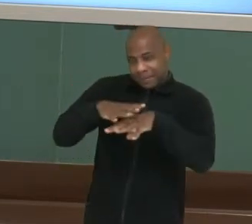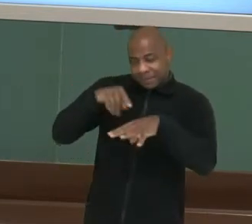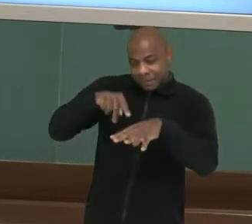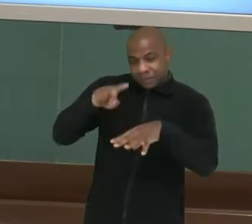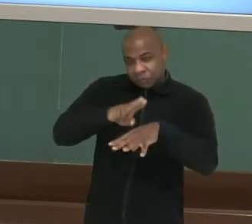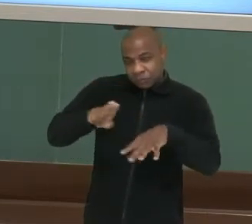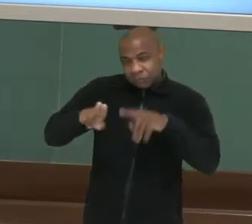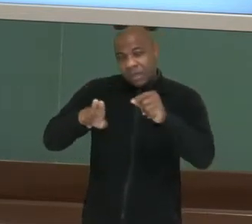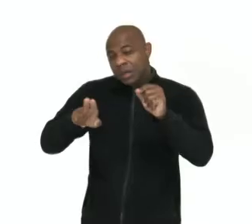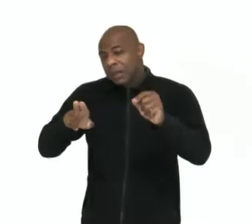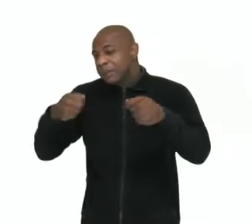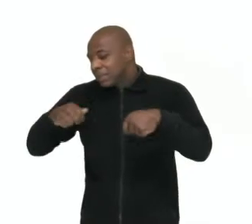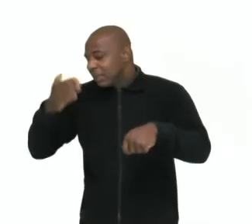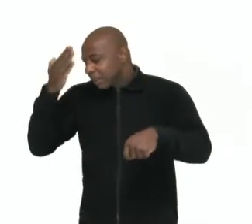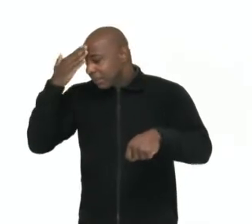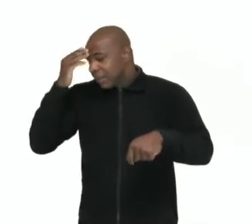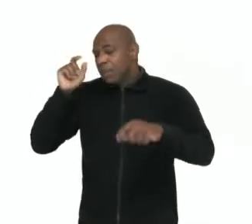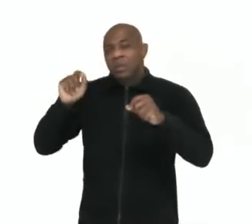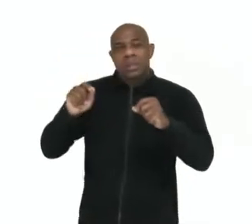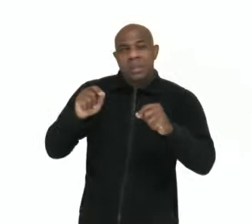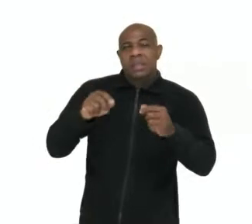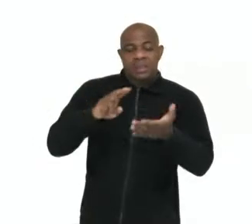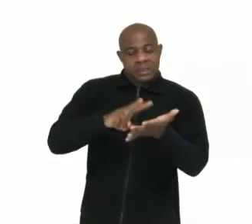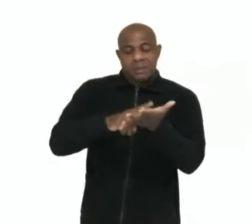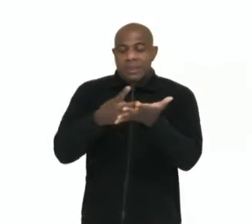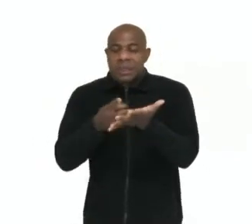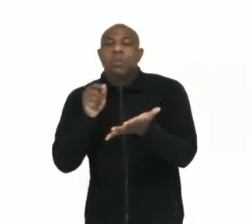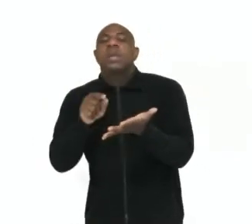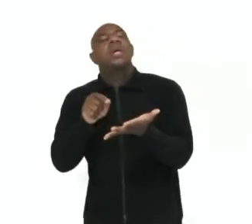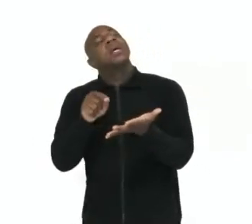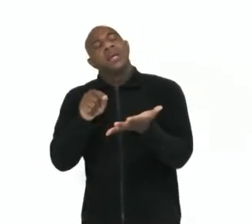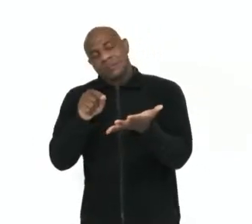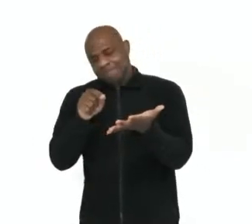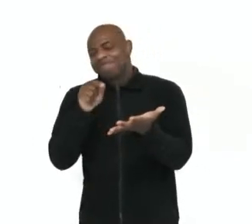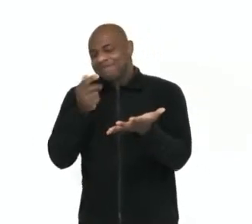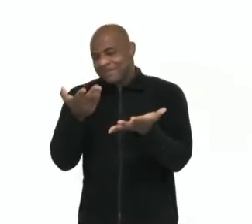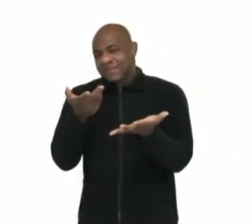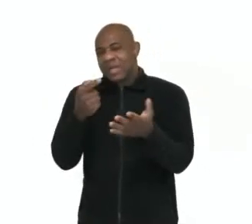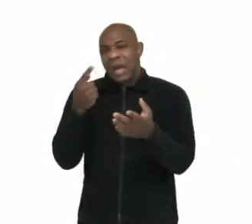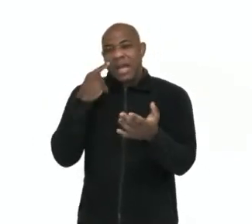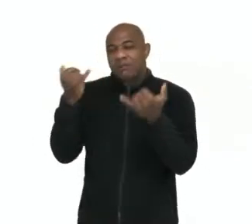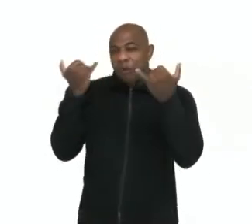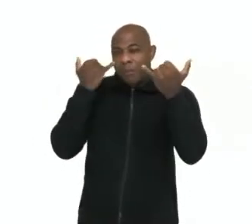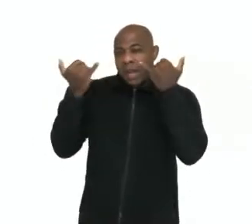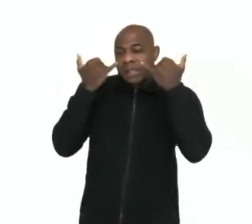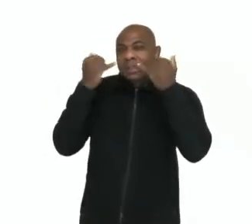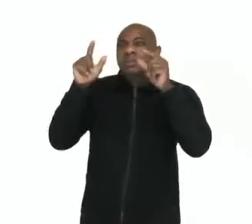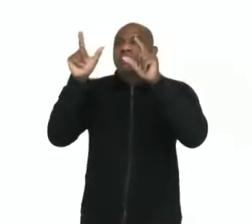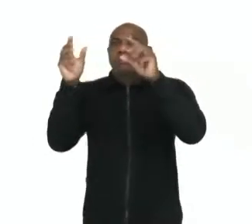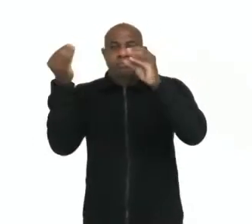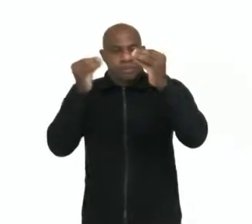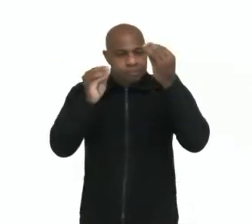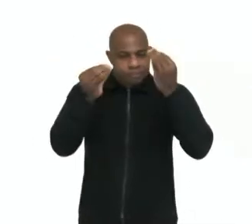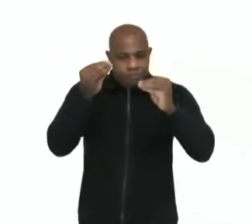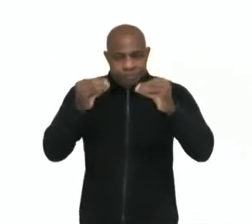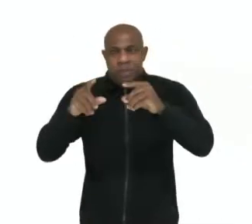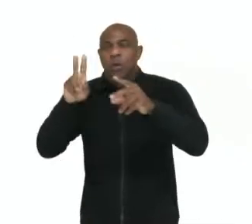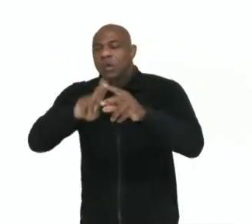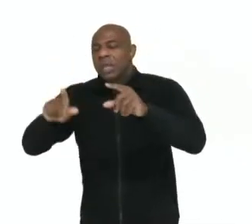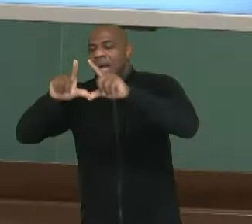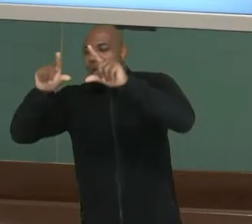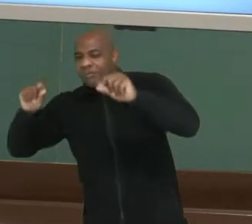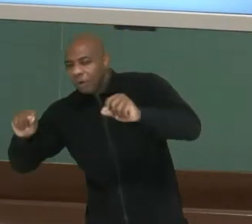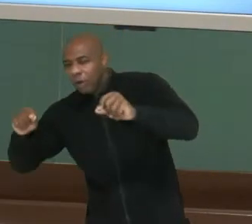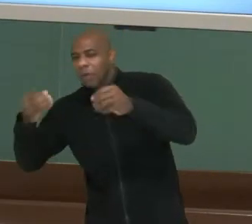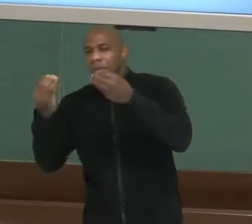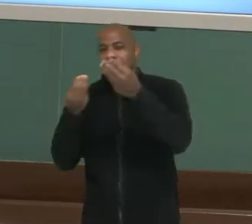você tem que saber, a partir da interpretação dos dados, você tem que saber encaixar num modelo matemático, porque você vai ter